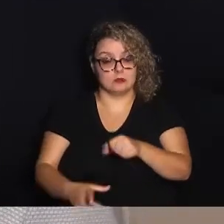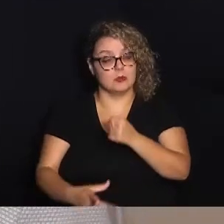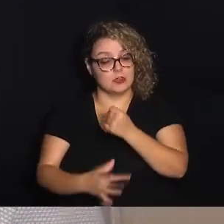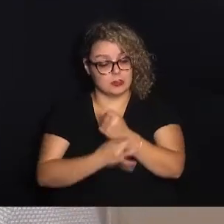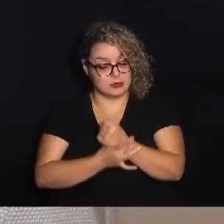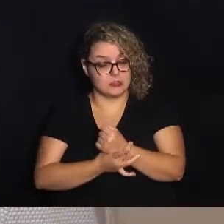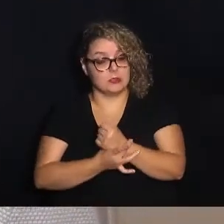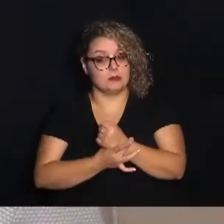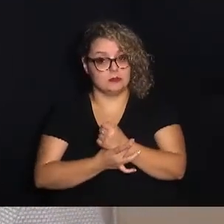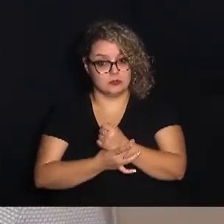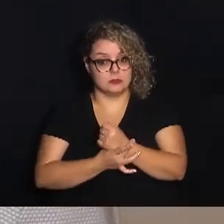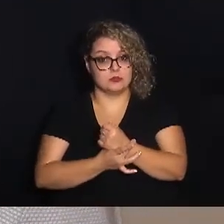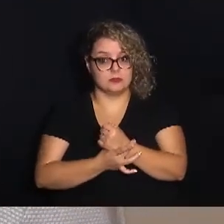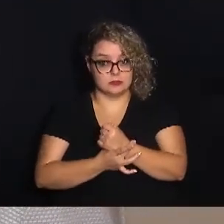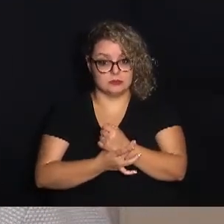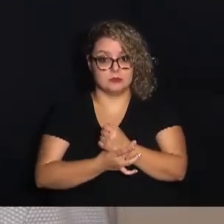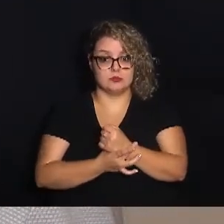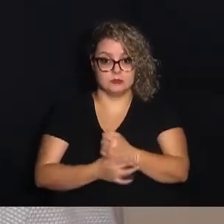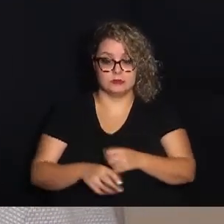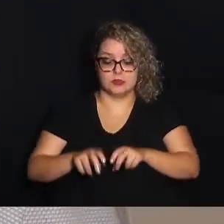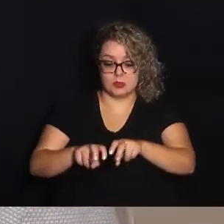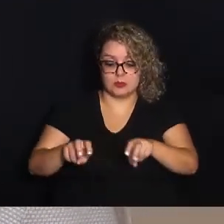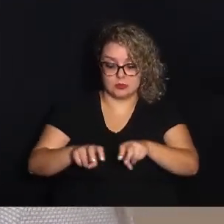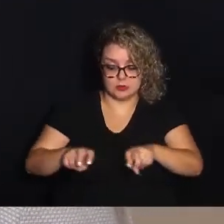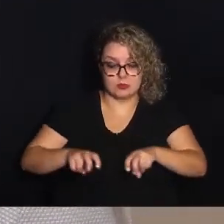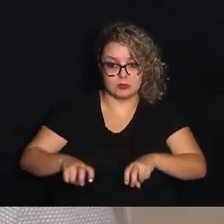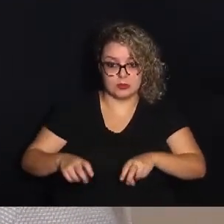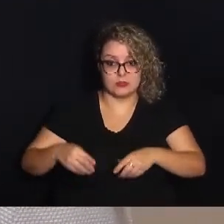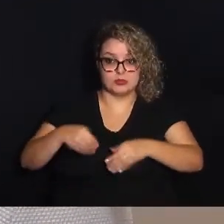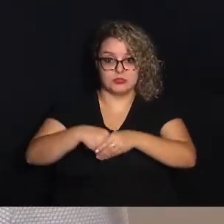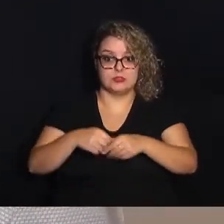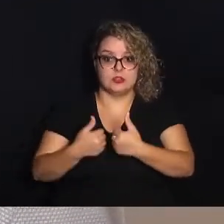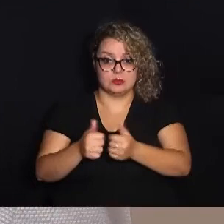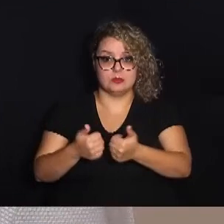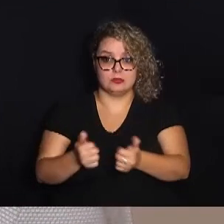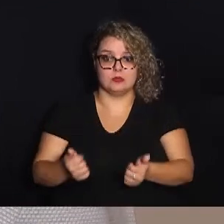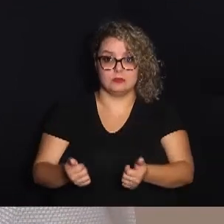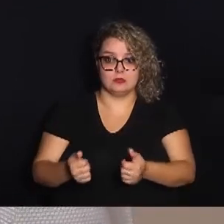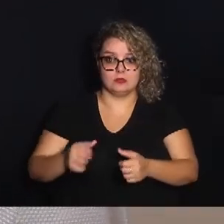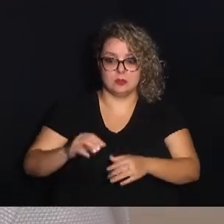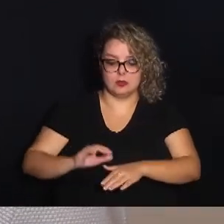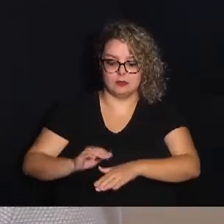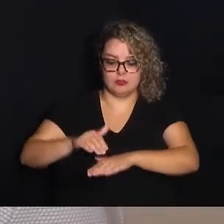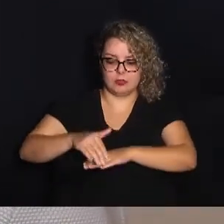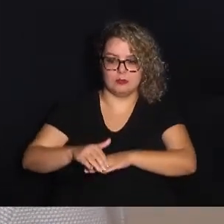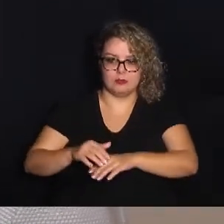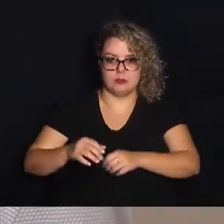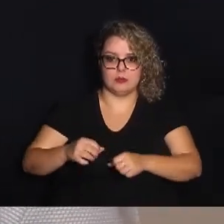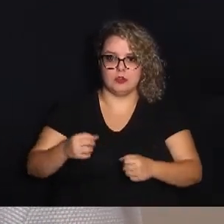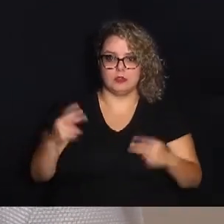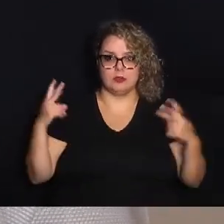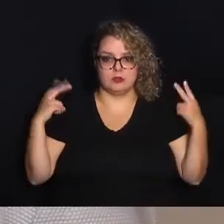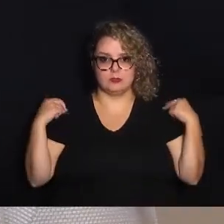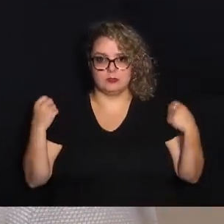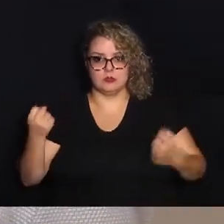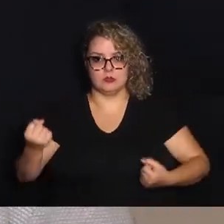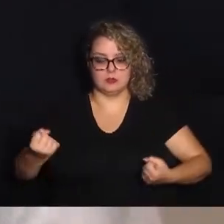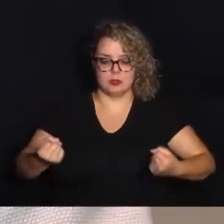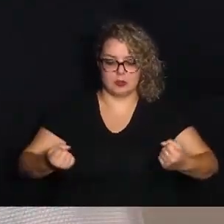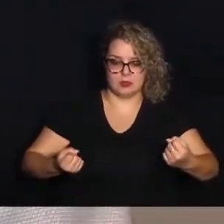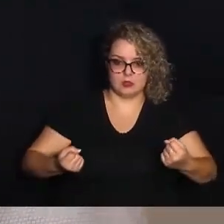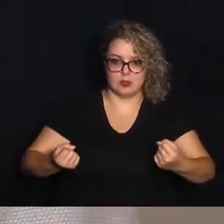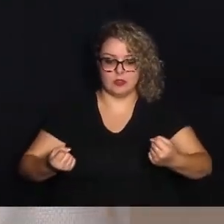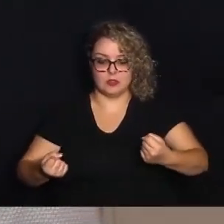segurança né desses desses passageiros porque às vezes aqueles caroços aqueles calombos o motorista